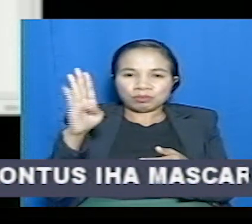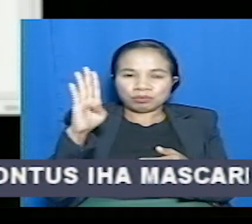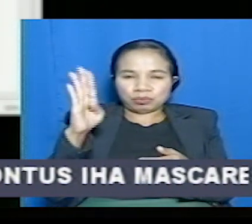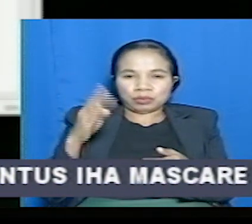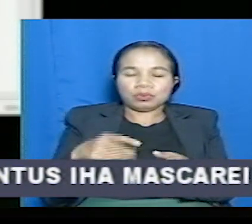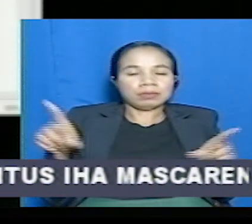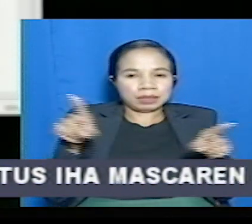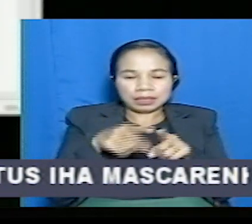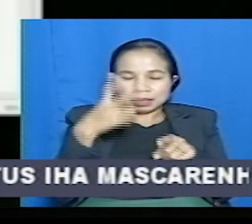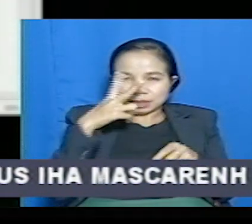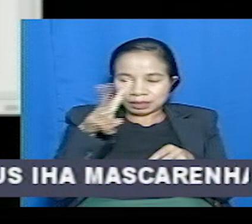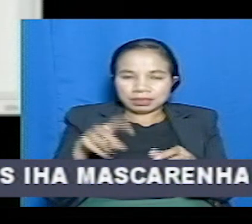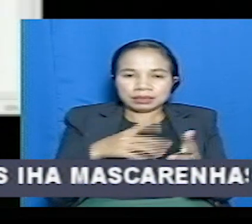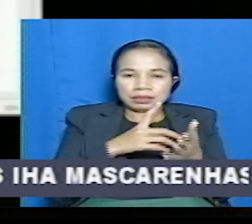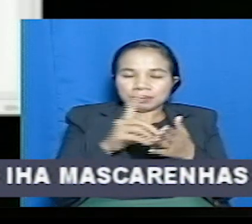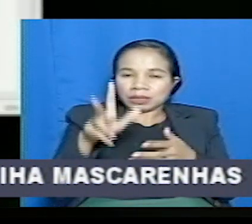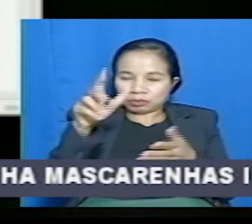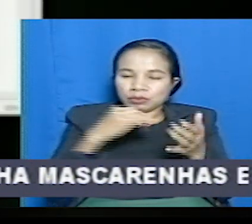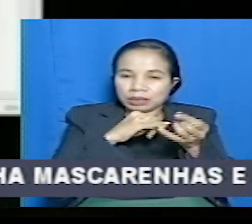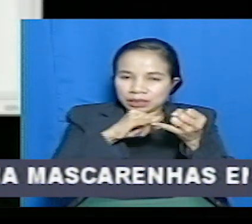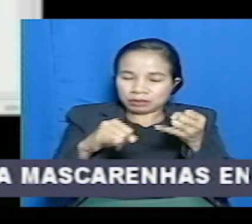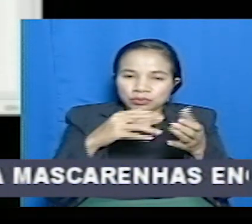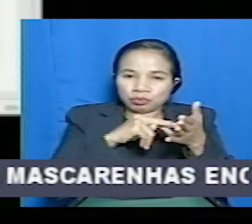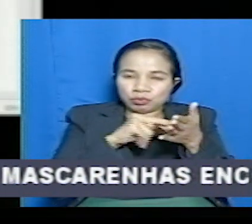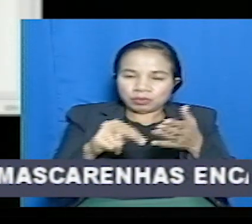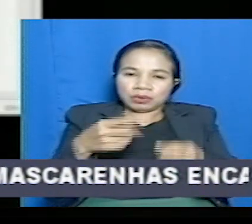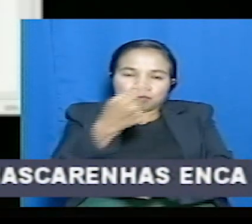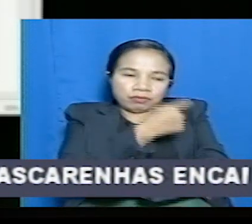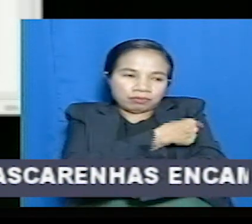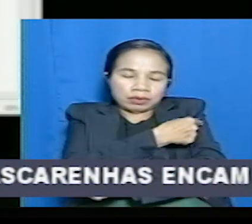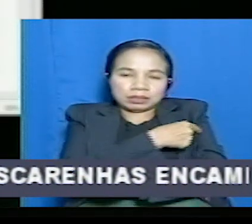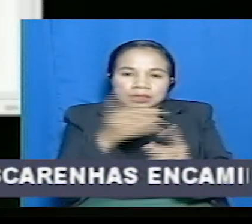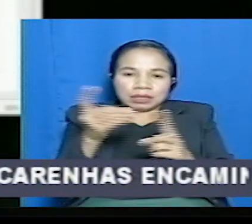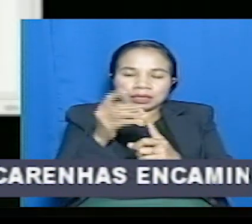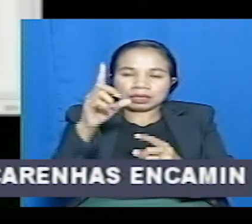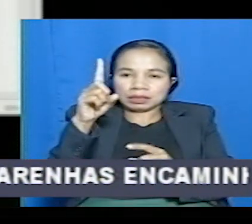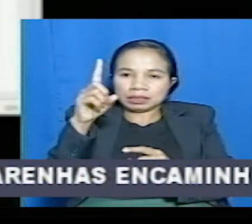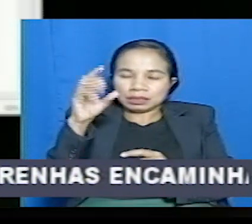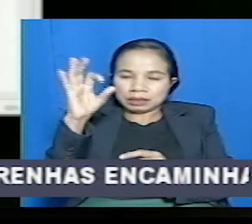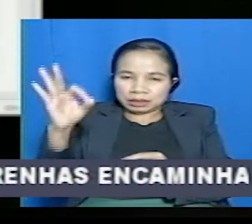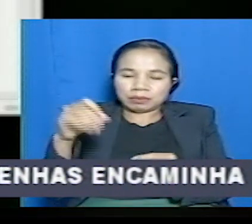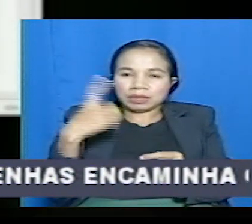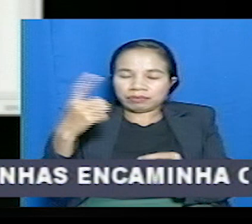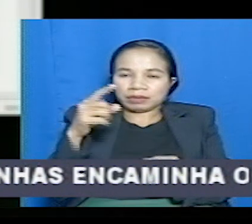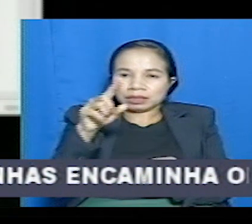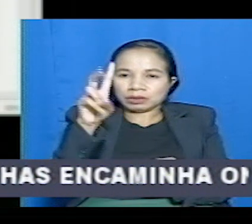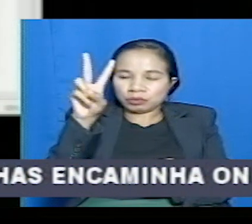semana tolo icus nelaran. Número de vacinas, to dia 9, nene, sei na fatin